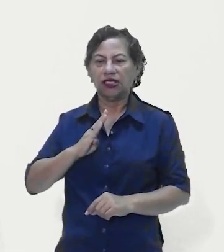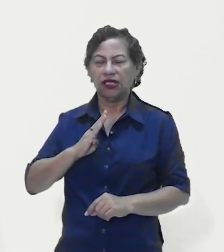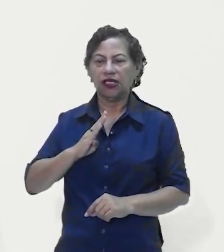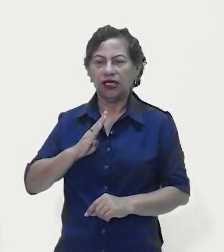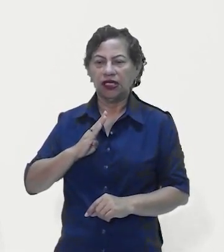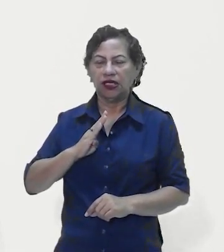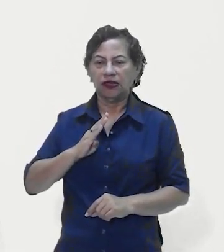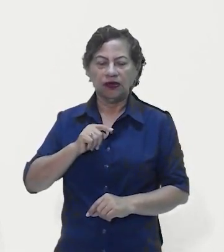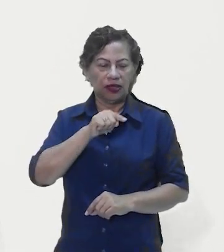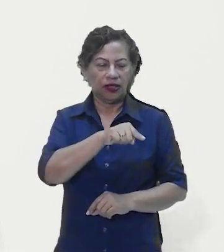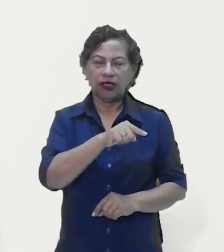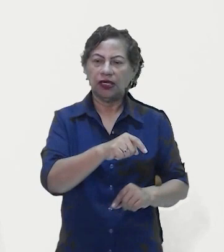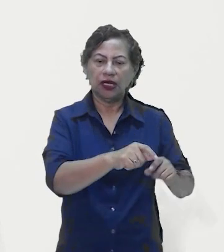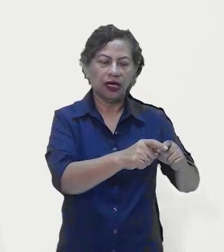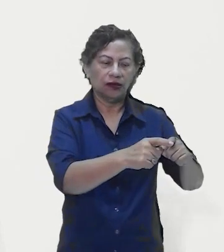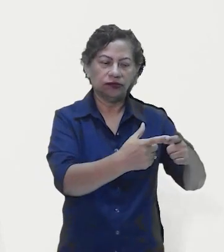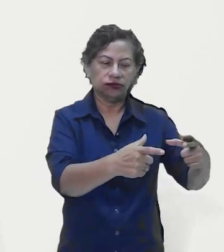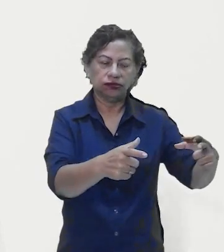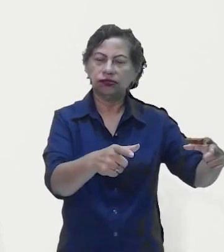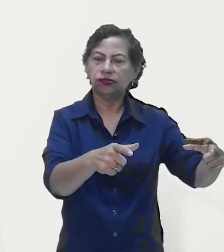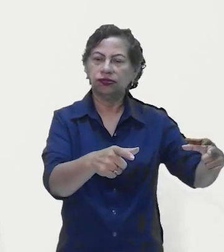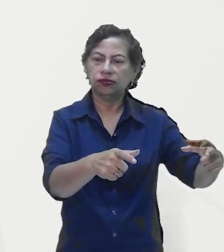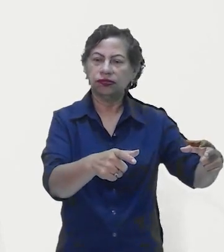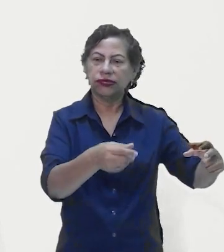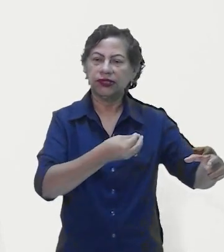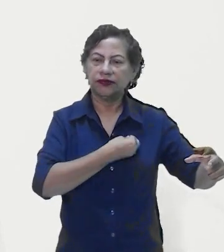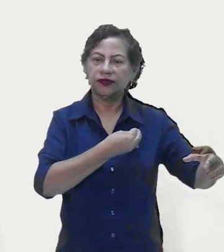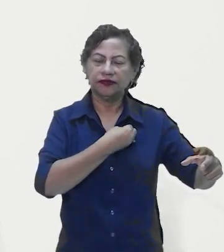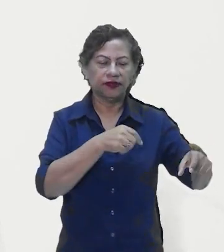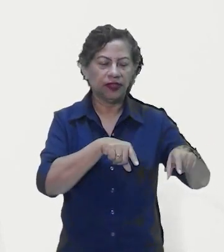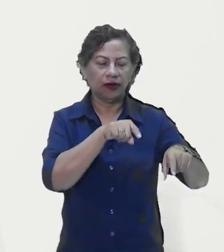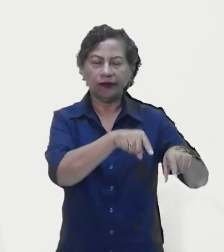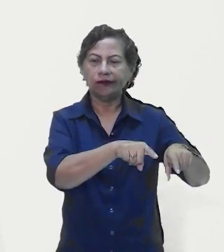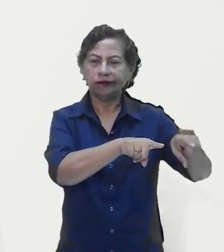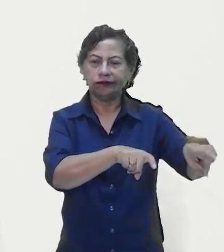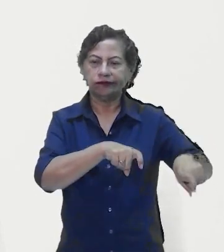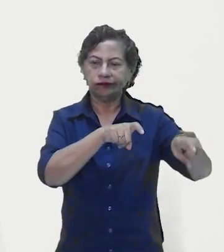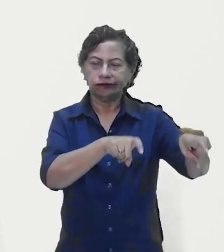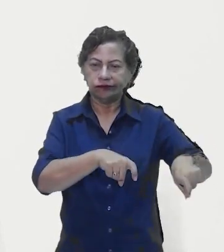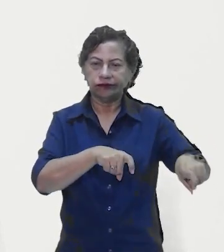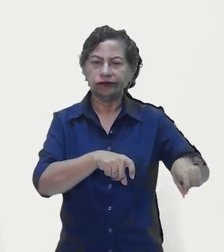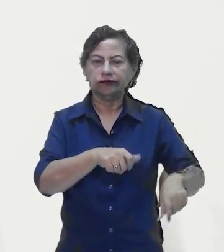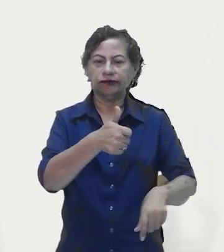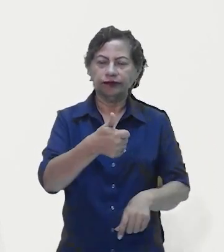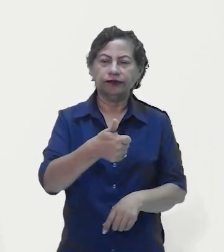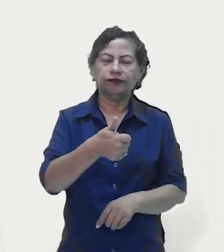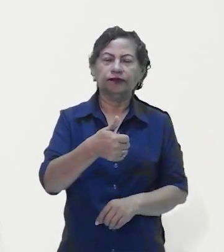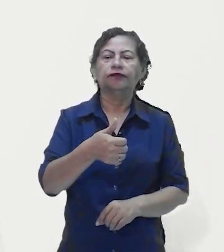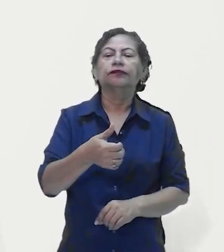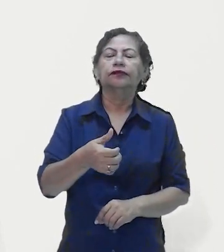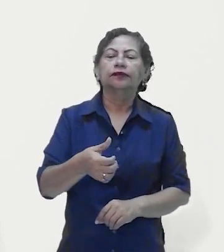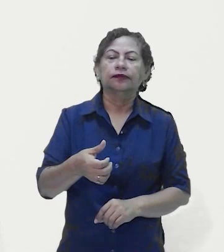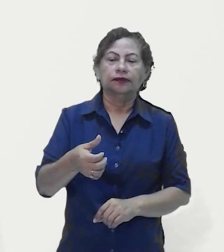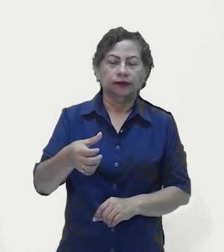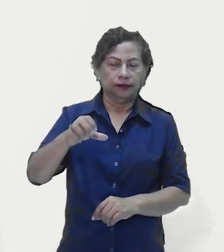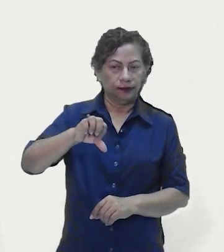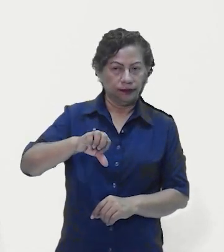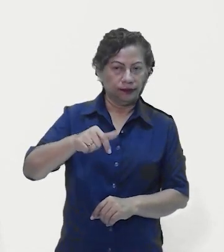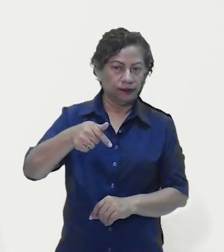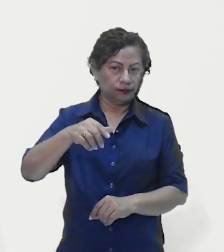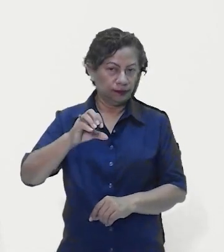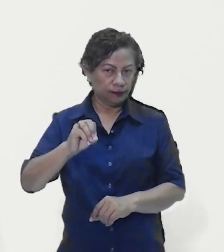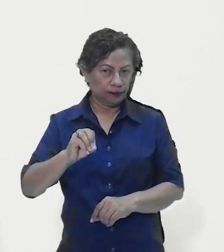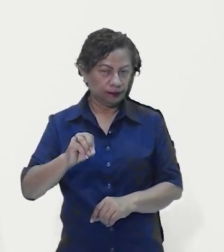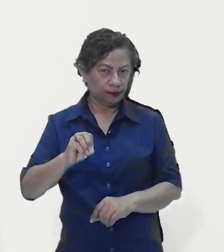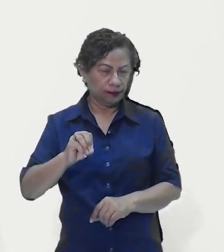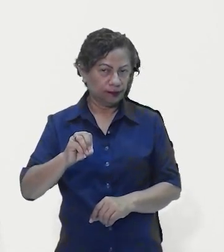da sua população vivendo em área rural. A década de 70, ela é uma década bem emblemática. Por quê, professor?